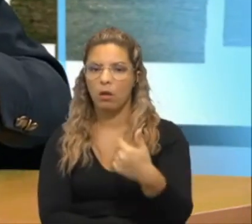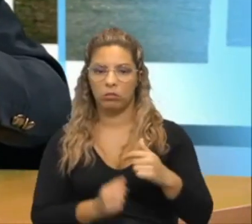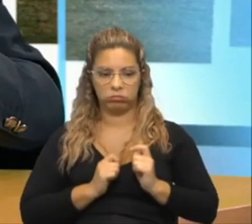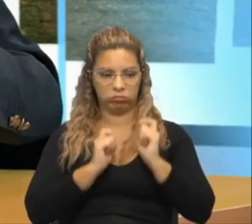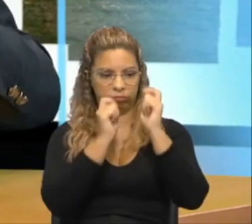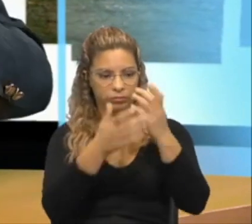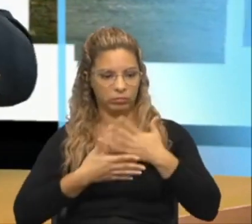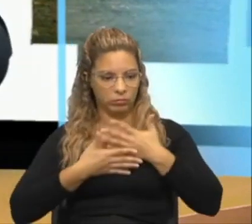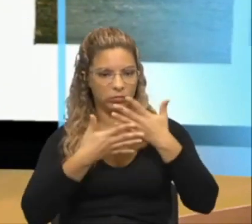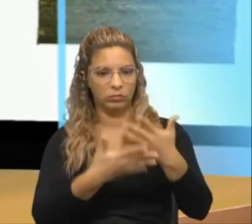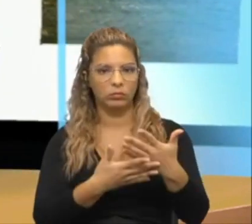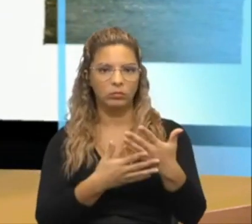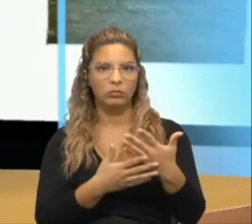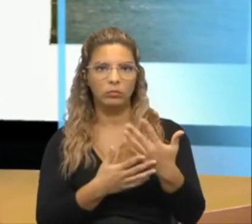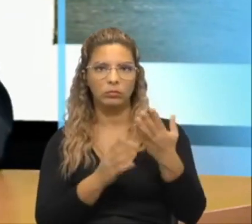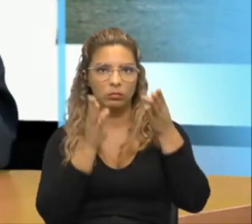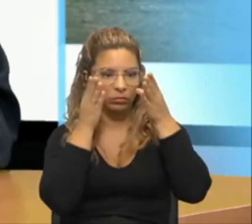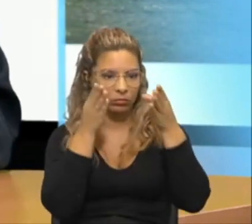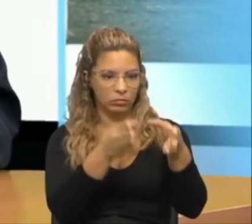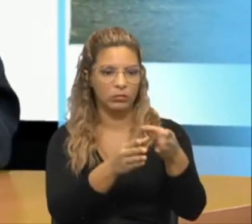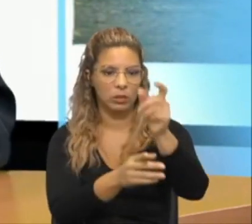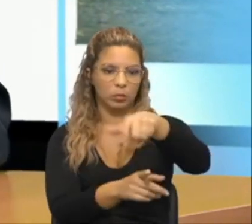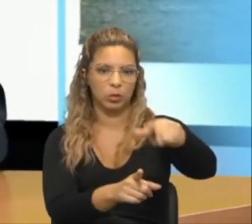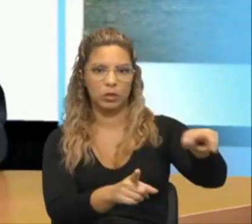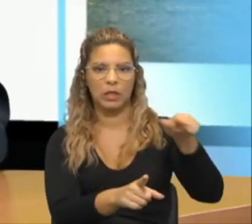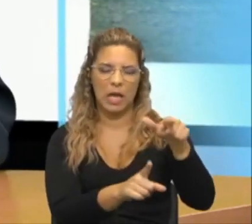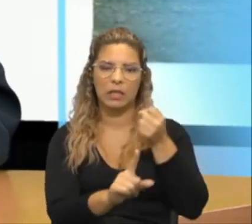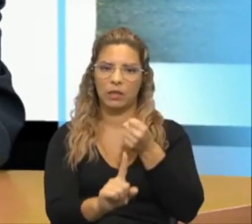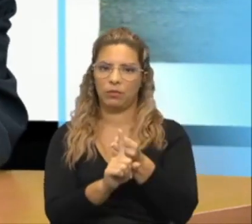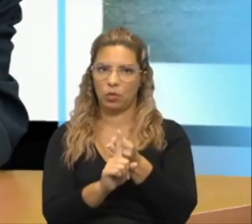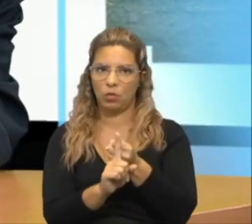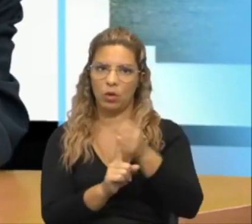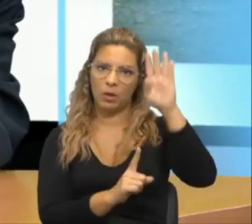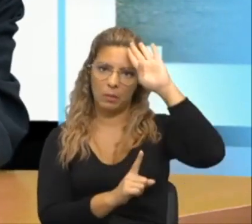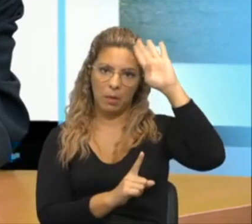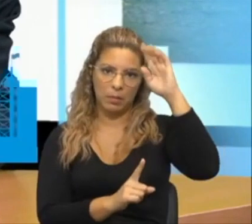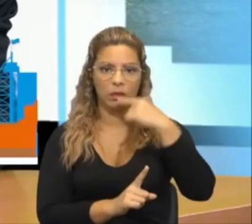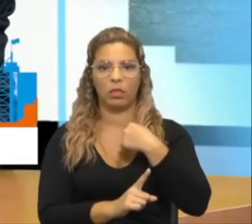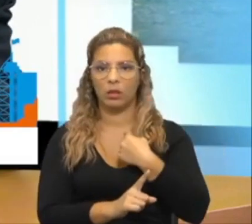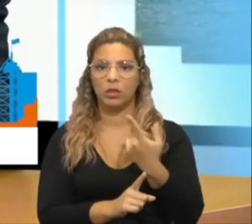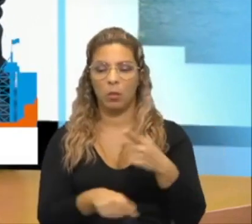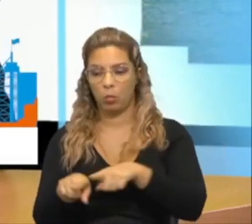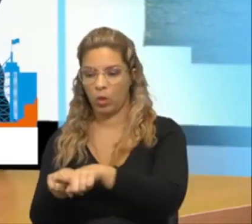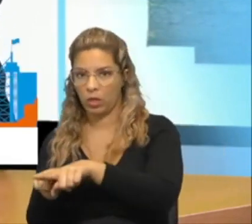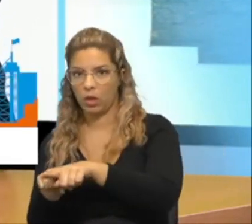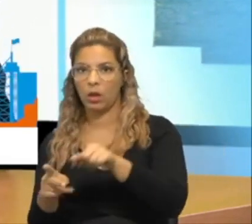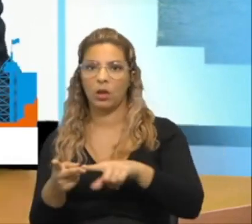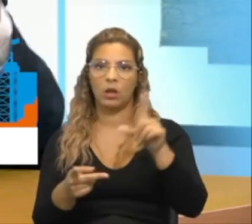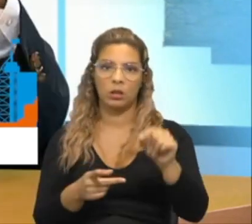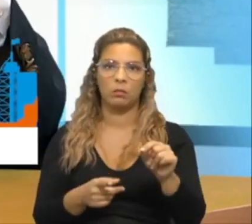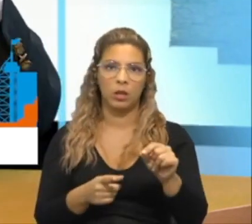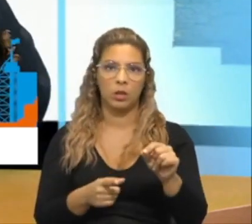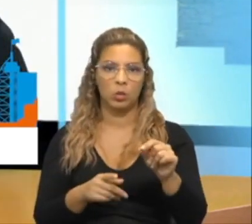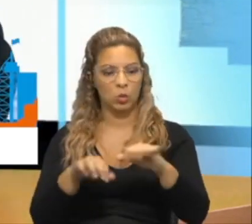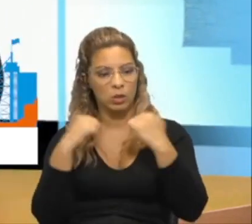quando estamos mais centrados nos outros, sobretudo, e este é o desafio que também que o Papa deixa, não é? Que a política e as grandes questões sociais